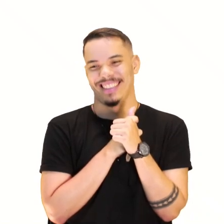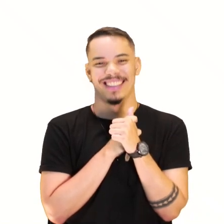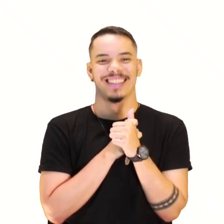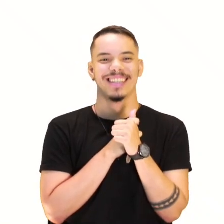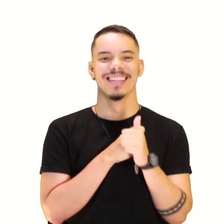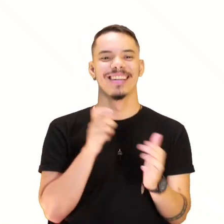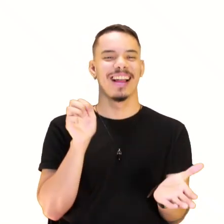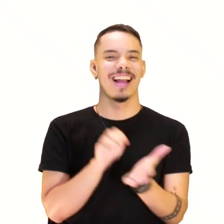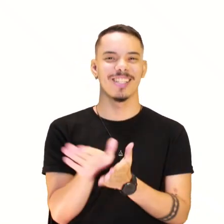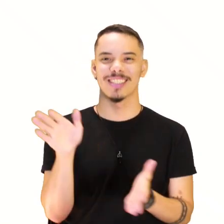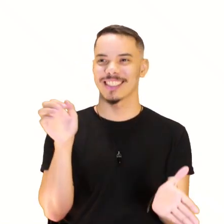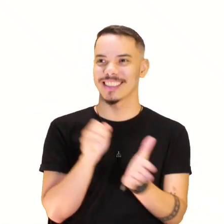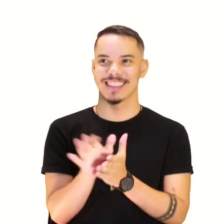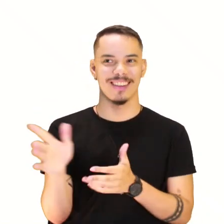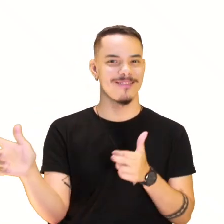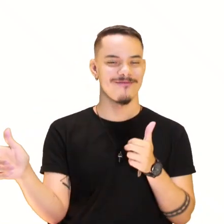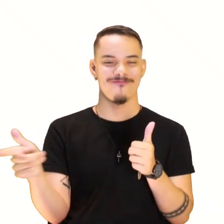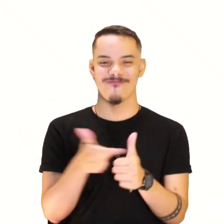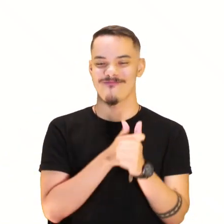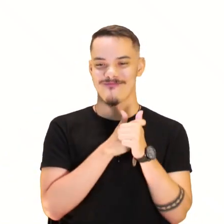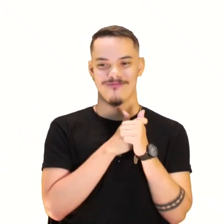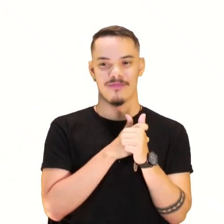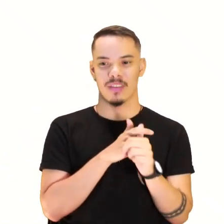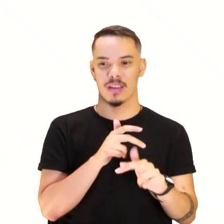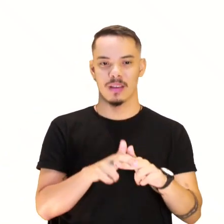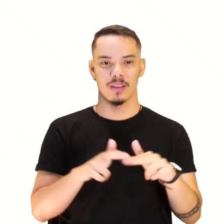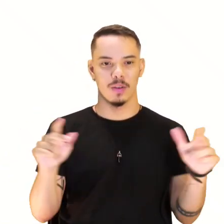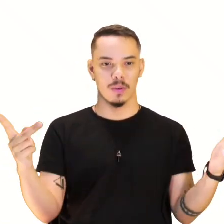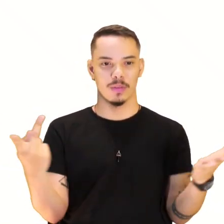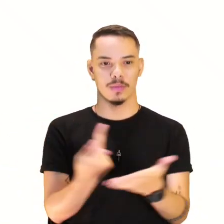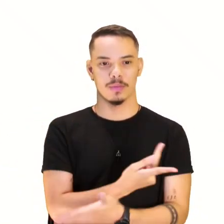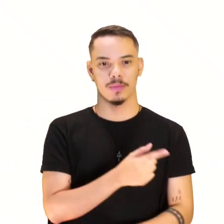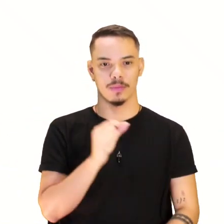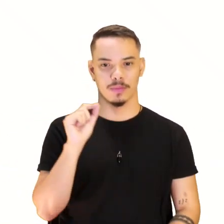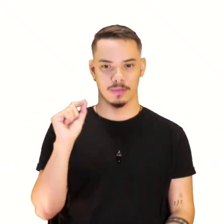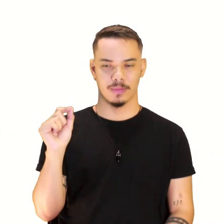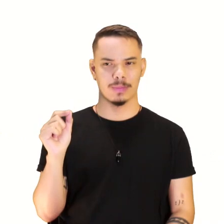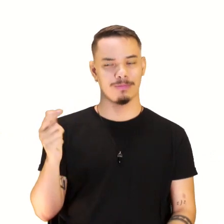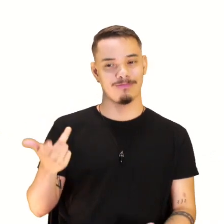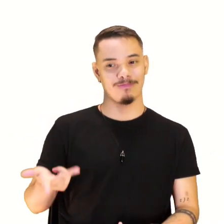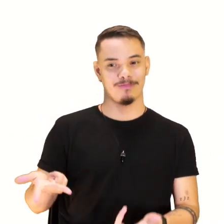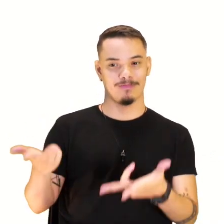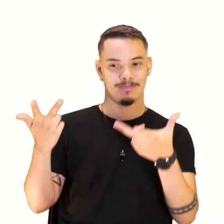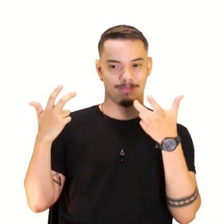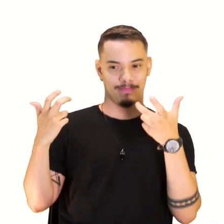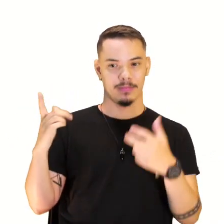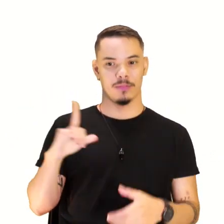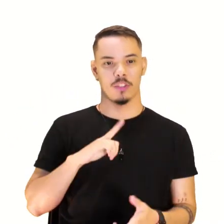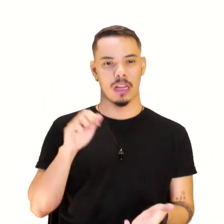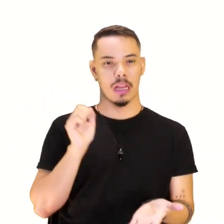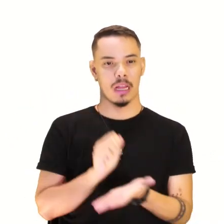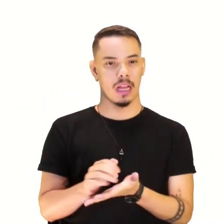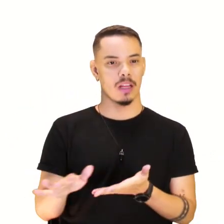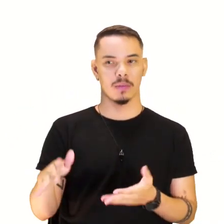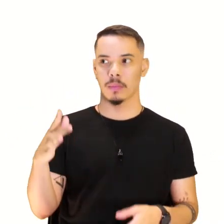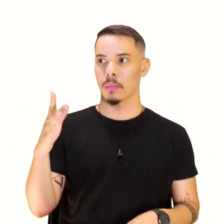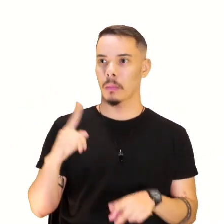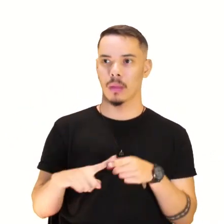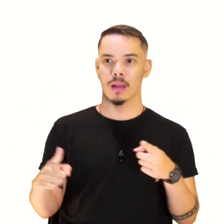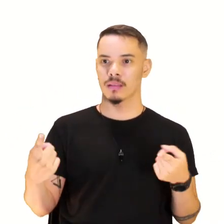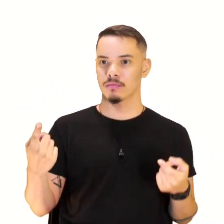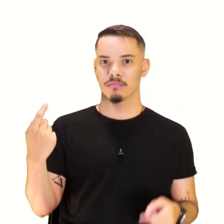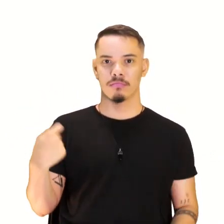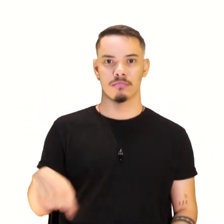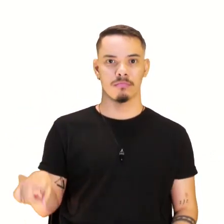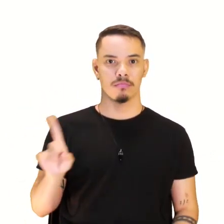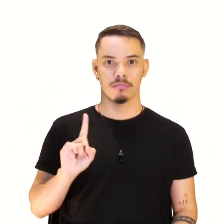Gastava demais. E aí, ele fez o quê? Ele percebeu que tinha muitos gastos desnecessários.